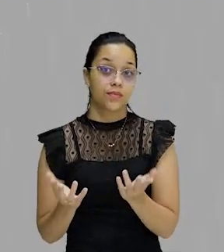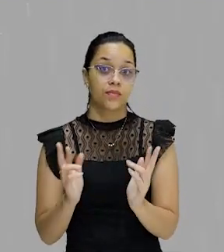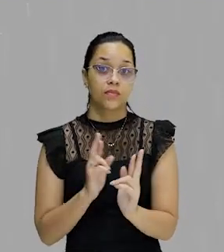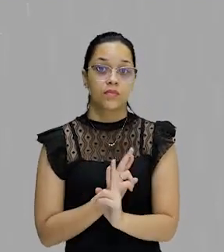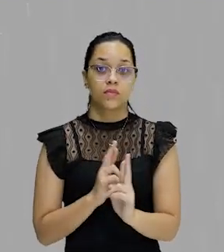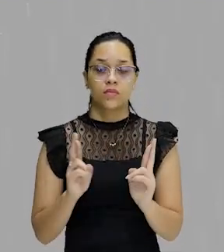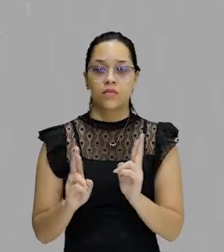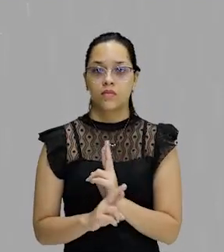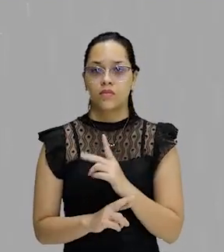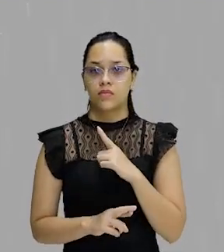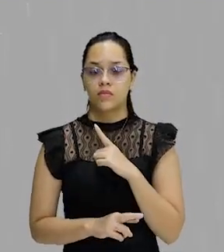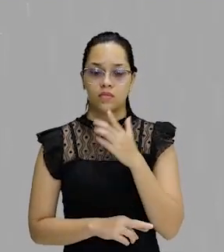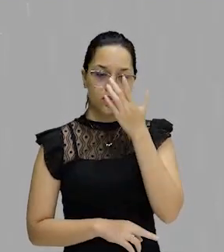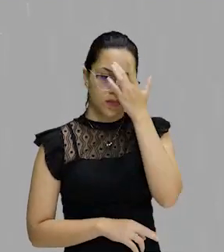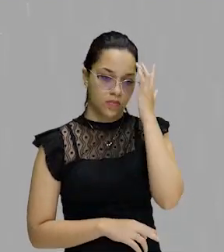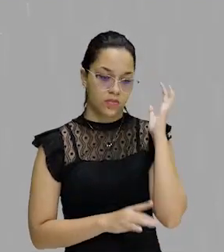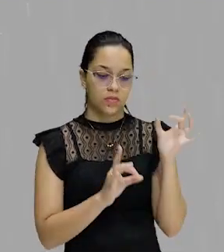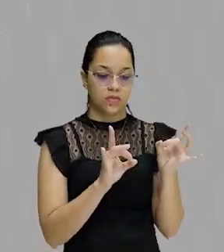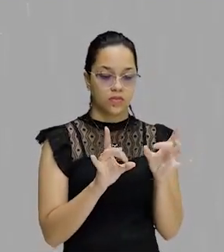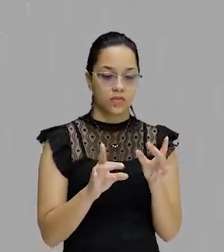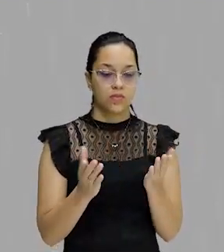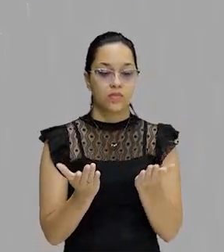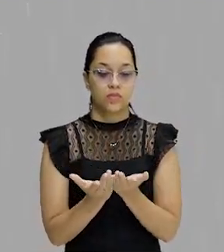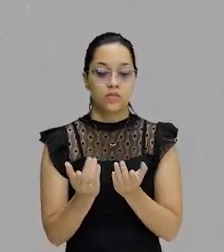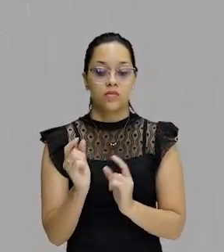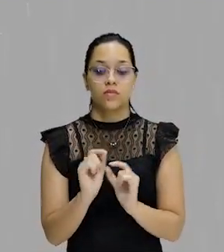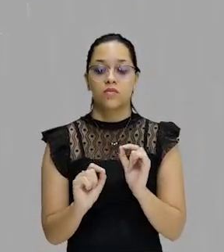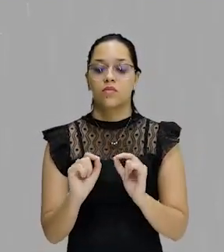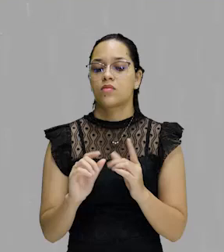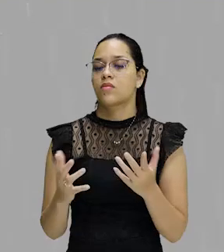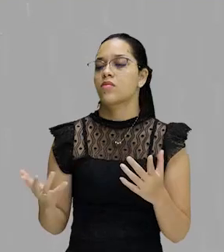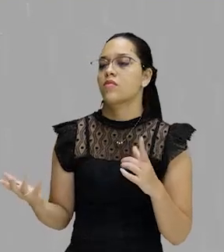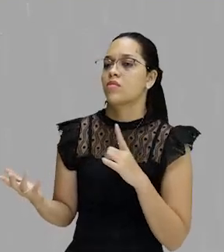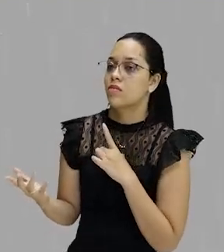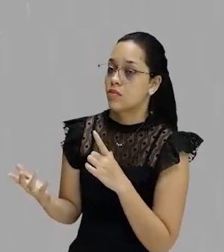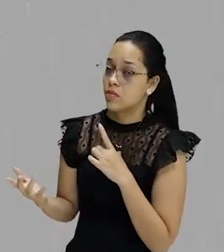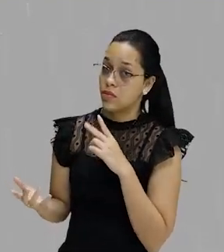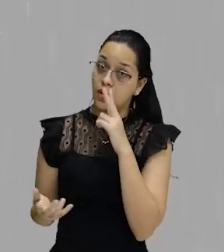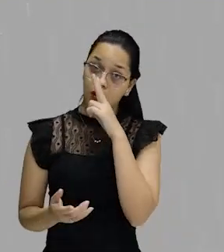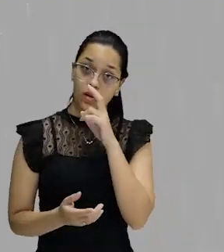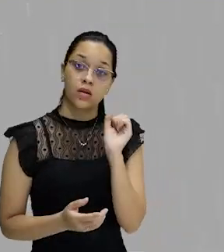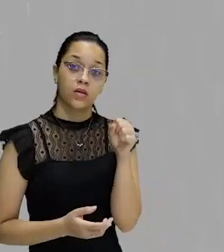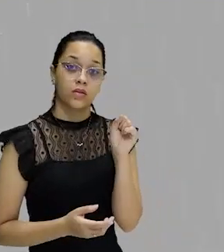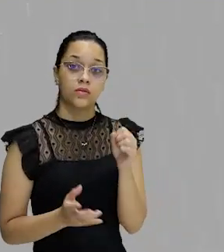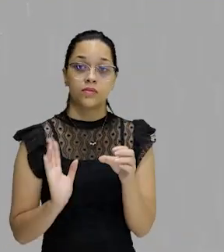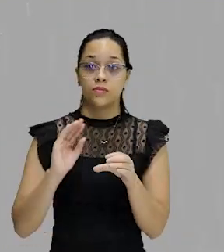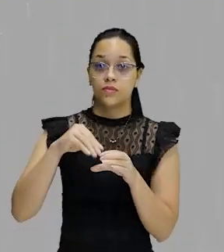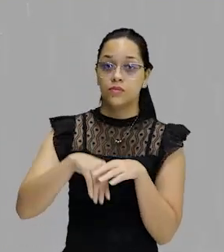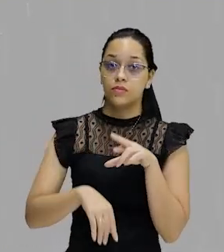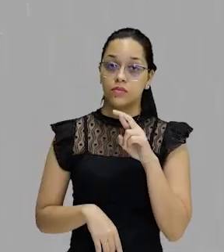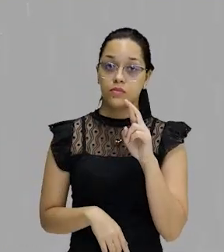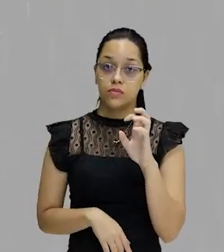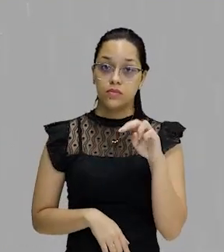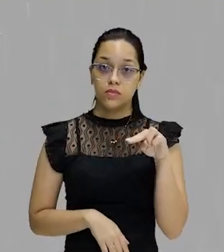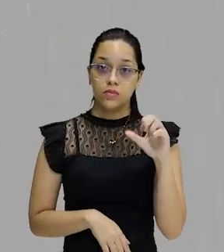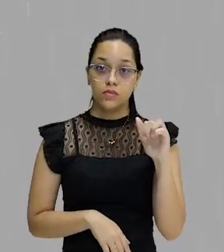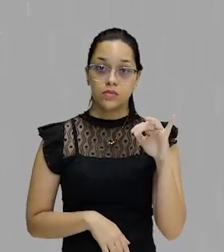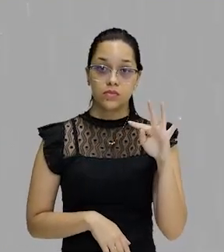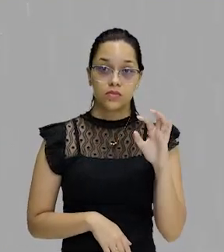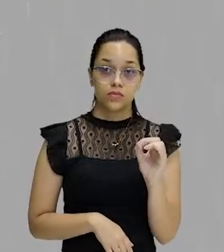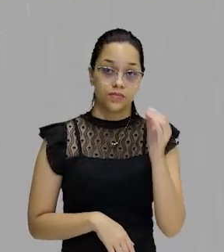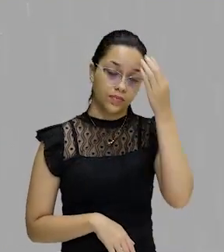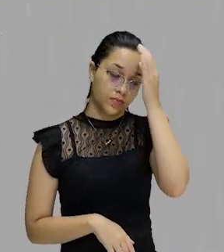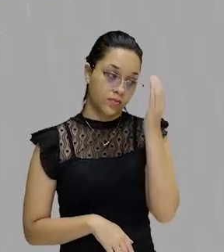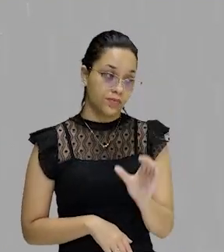relação mercador-cristão, ela é uma relação que ela está muito forte dentro do renascimento cultural. Afinal